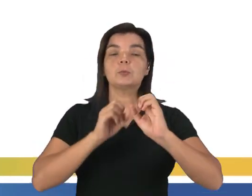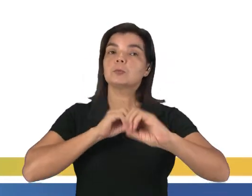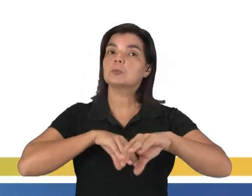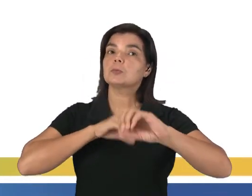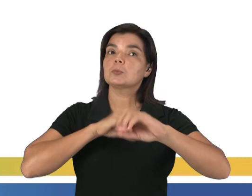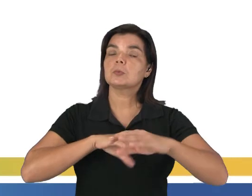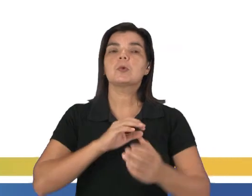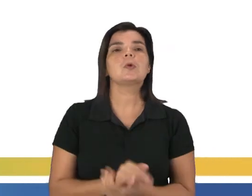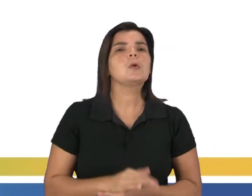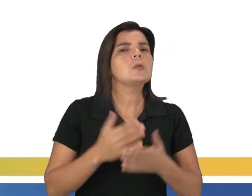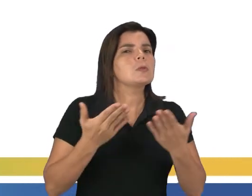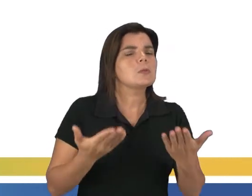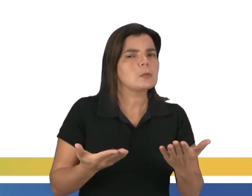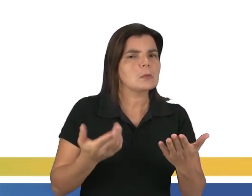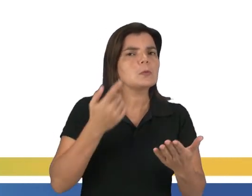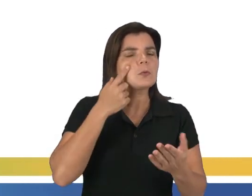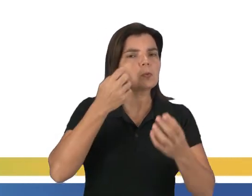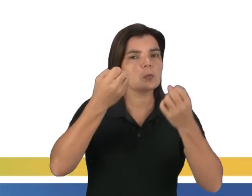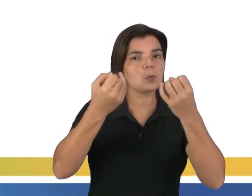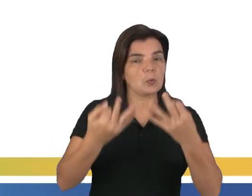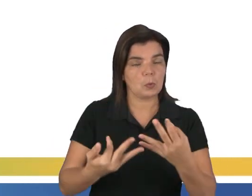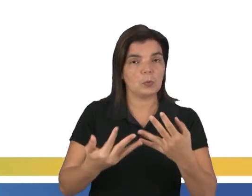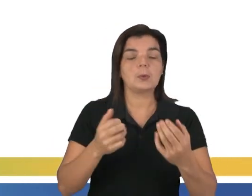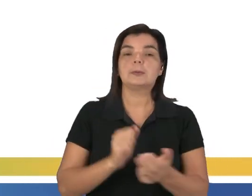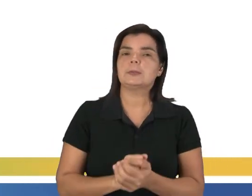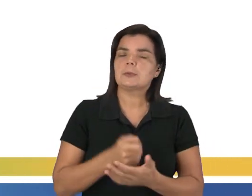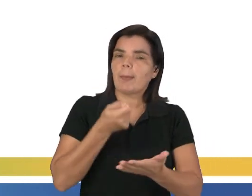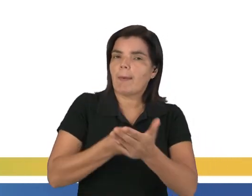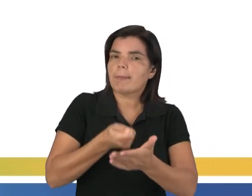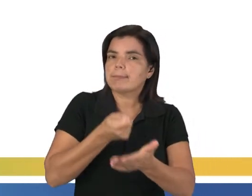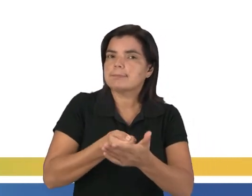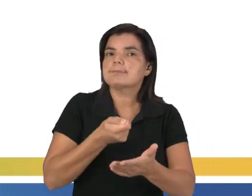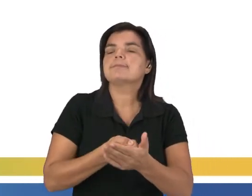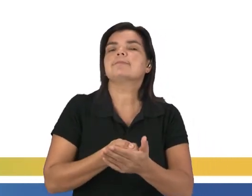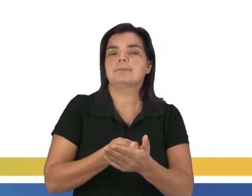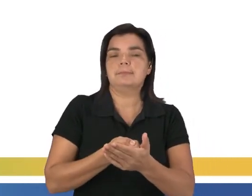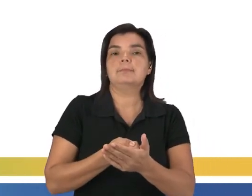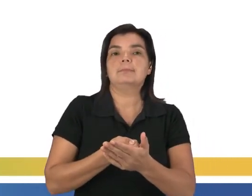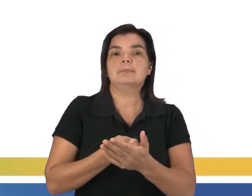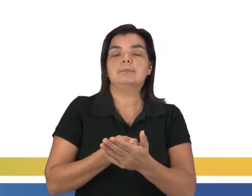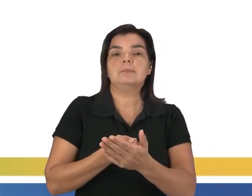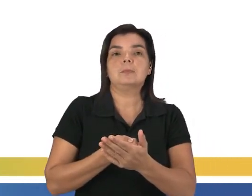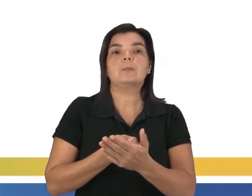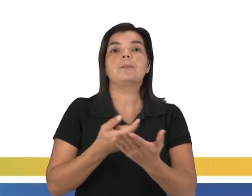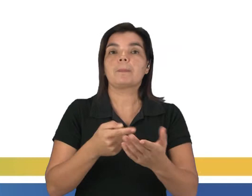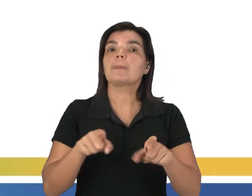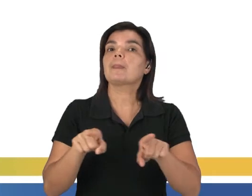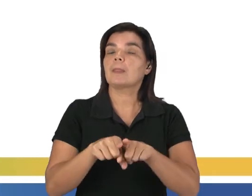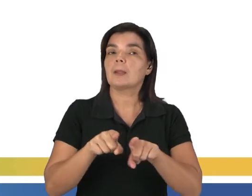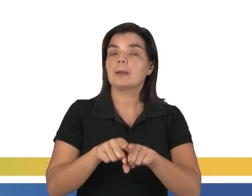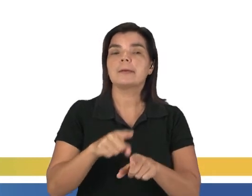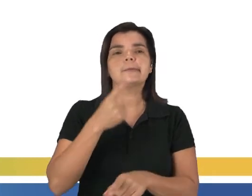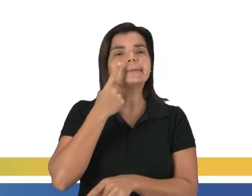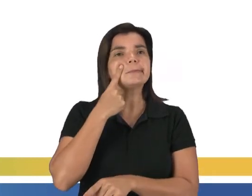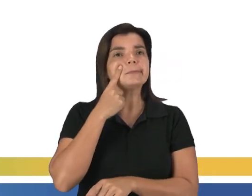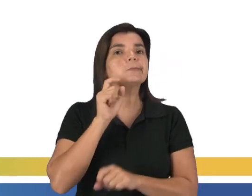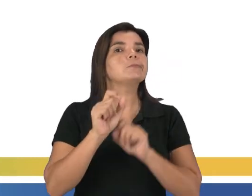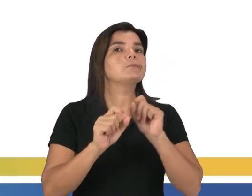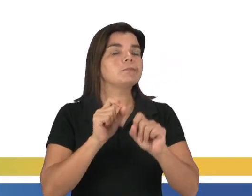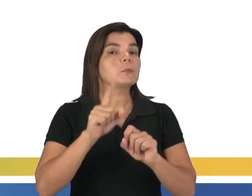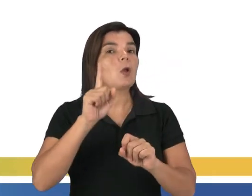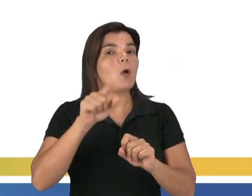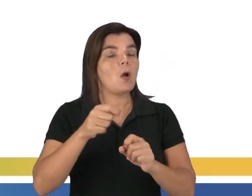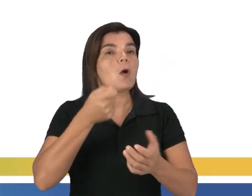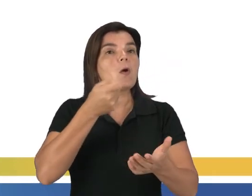educacional. Então, quando a gente fala sobre essa exigência, essa forma mais dura, né, a gente vê que